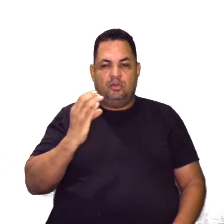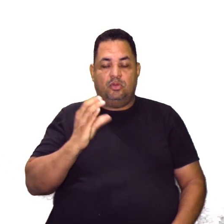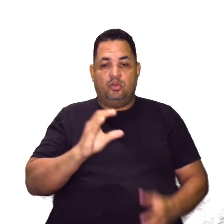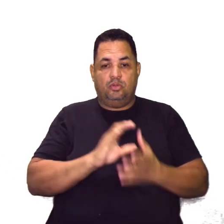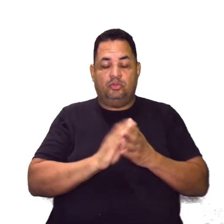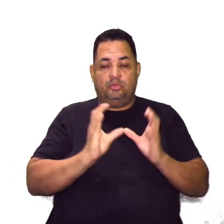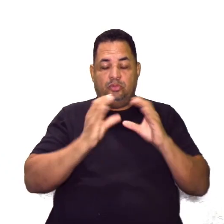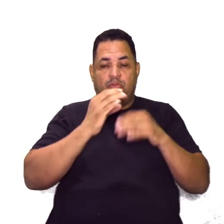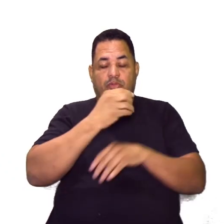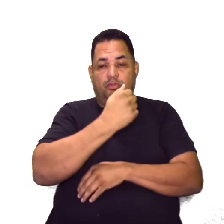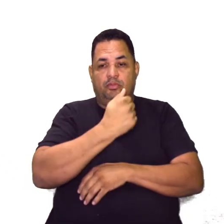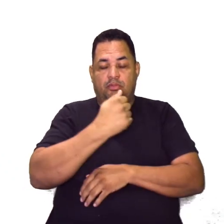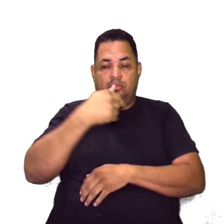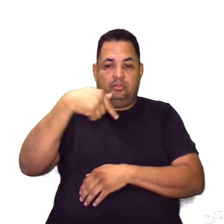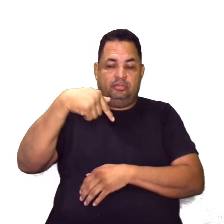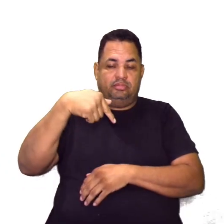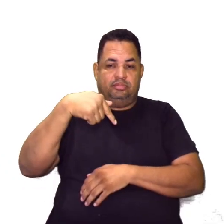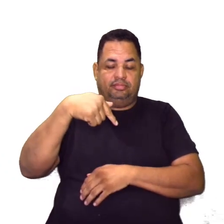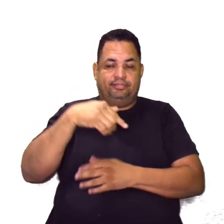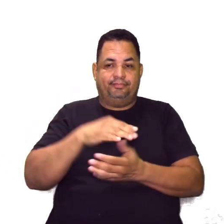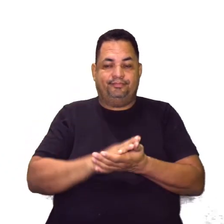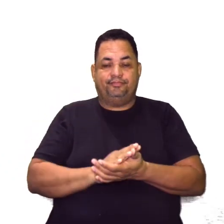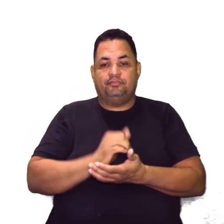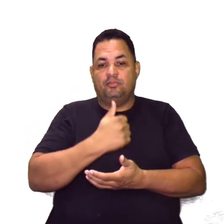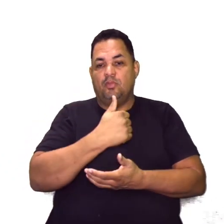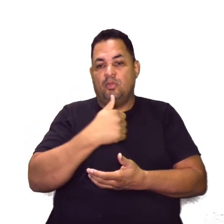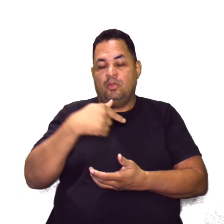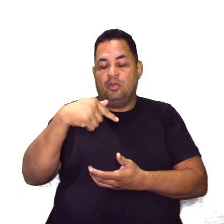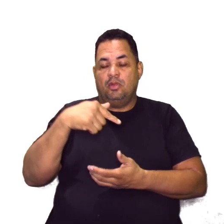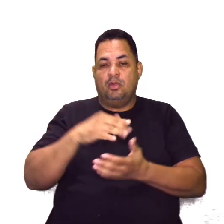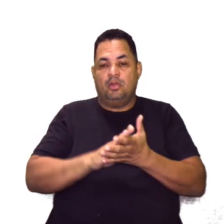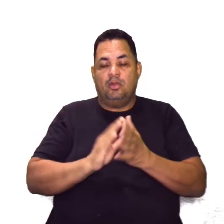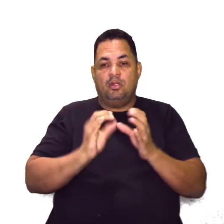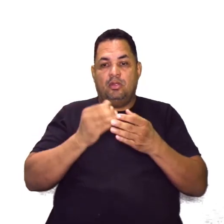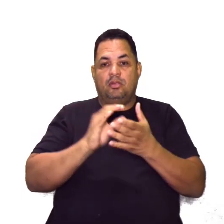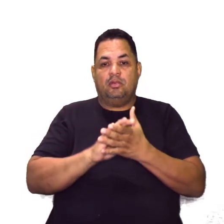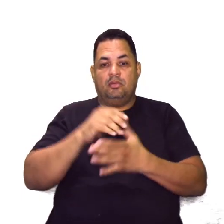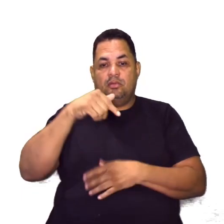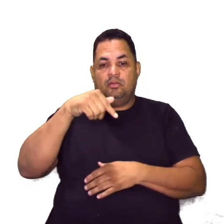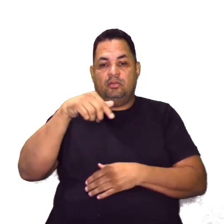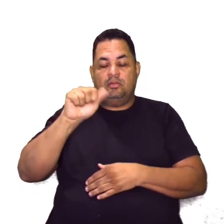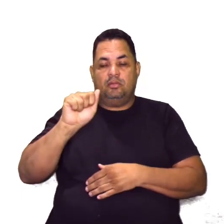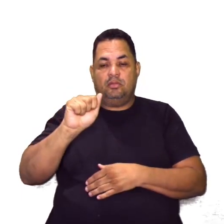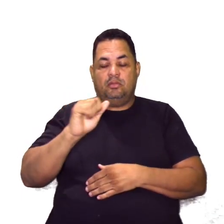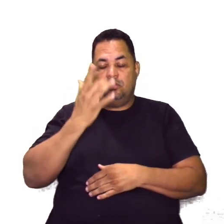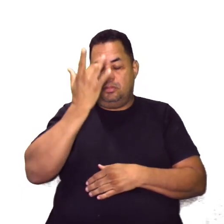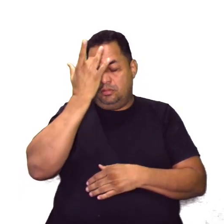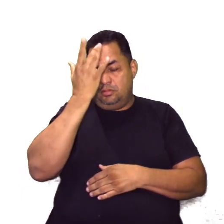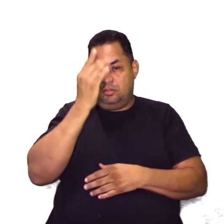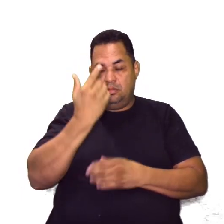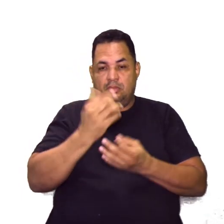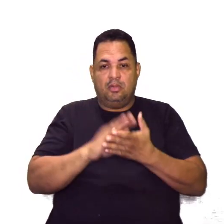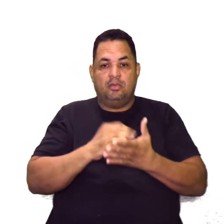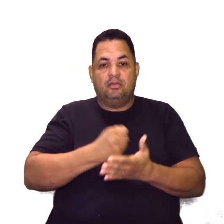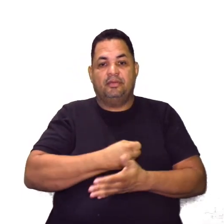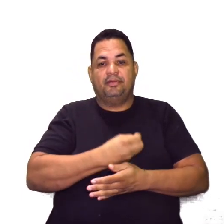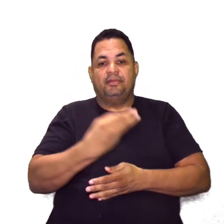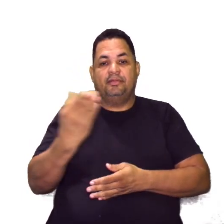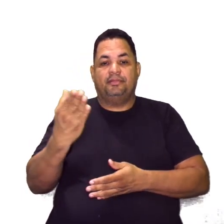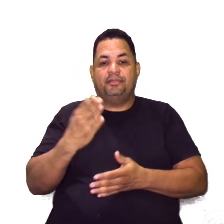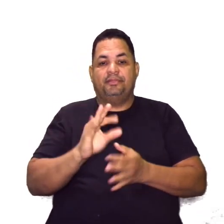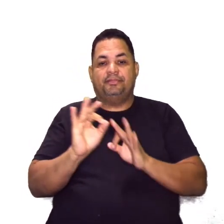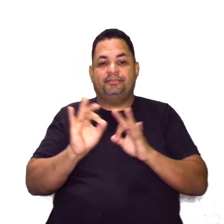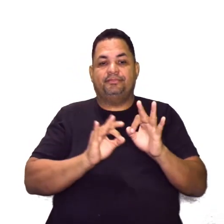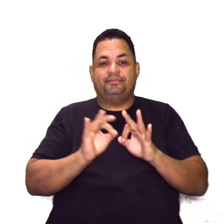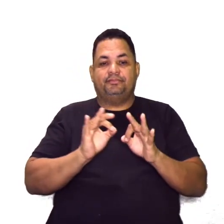grupo 17, que é a família 7A da tabela periódica. Então, ficou fácil de ver pela quantidade de